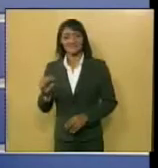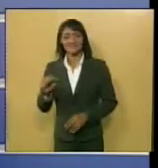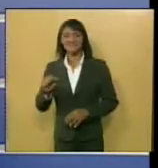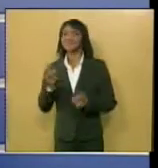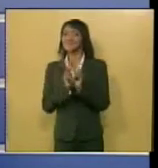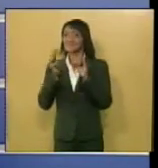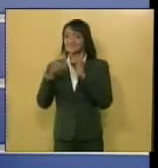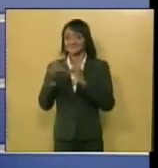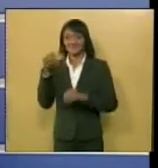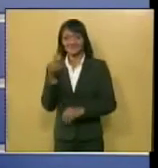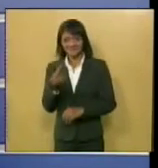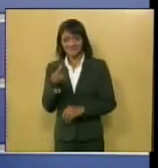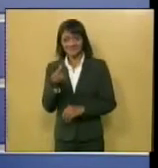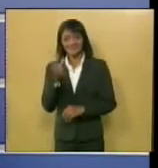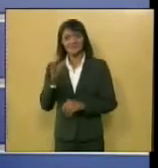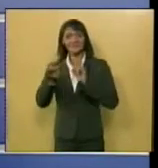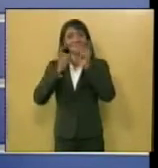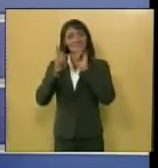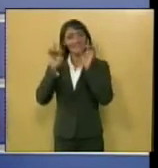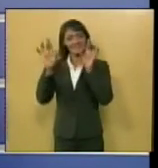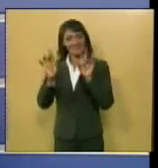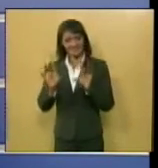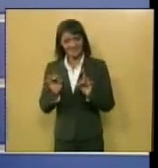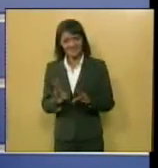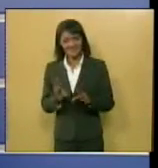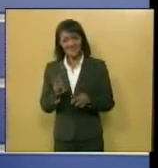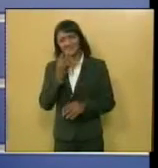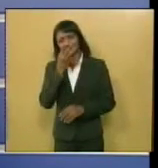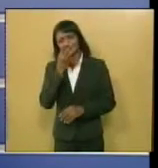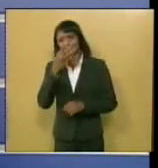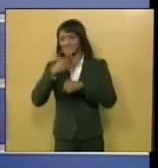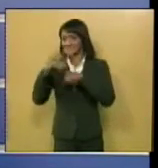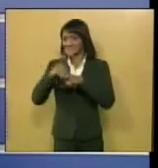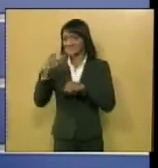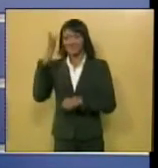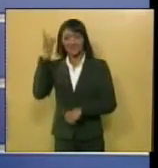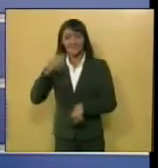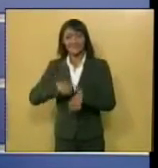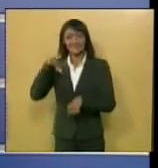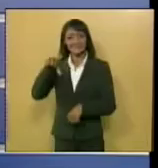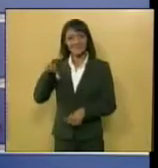das 6 da tarde foi com essa sessão especial. Confira mais informações amanhã às